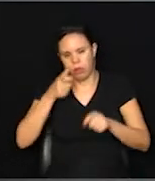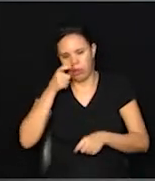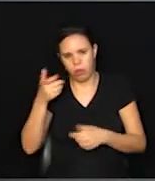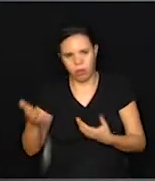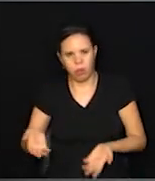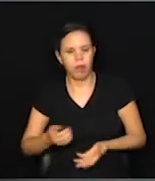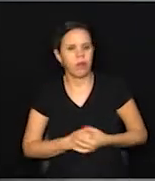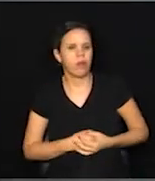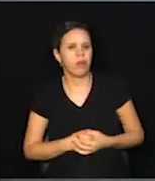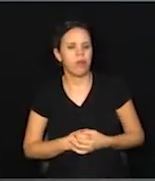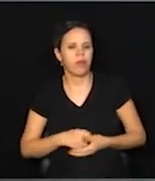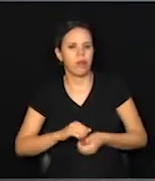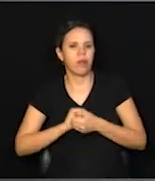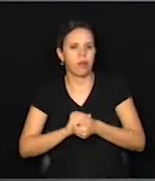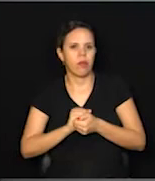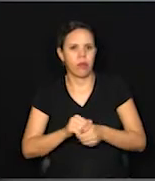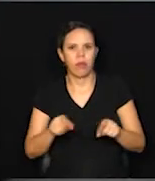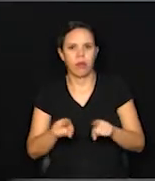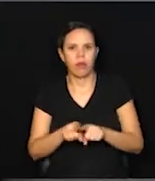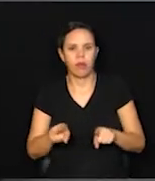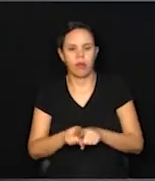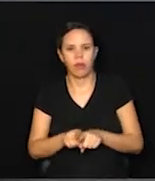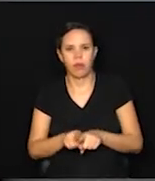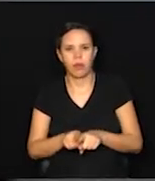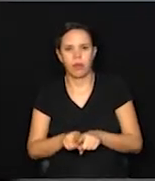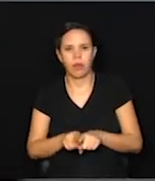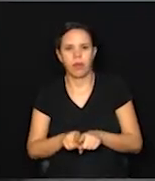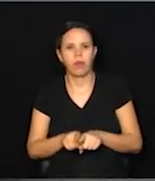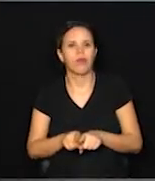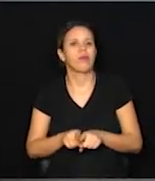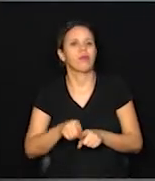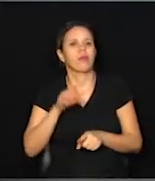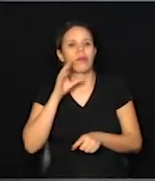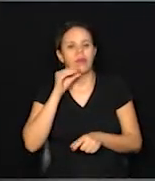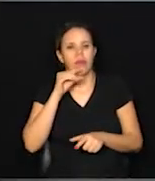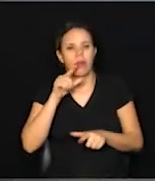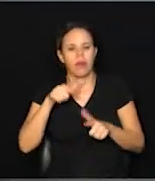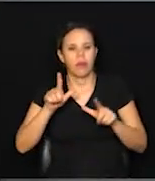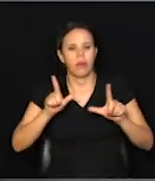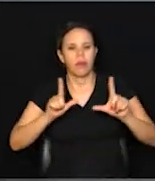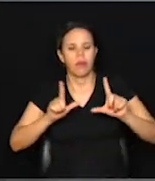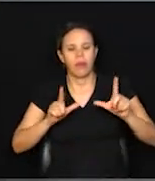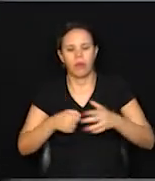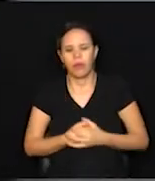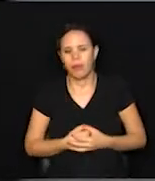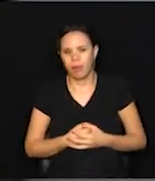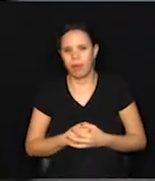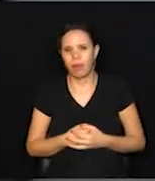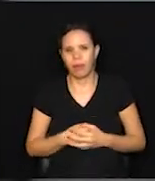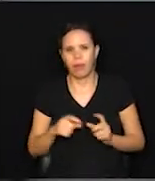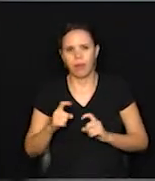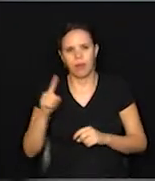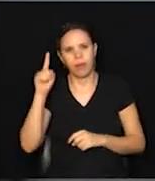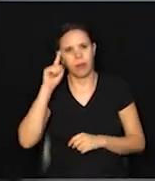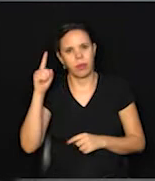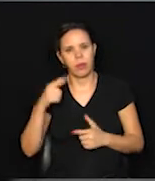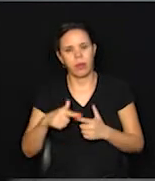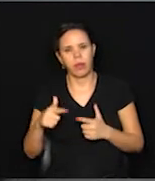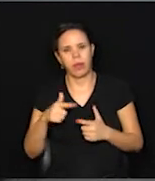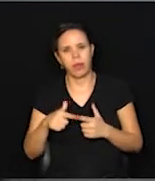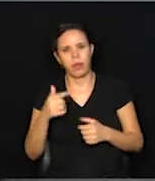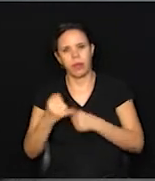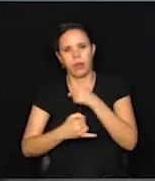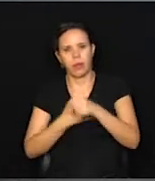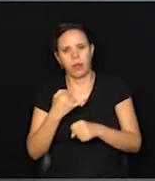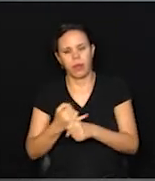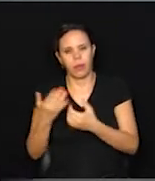assistindo e cumprimentar também os trabalhadores aí que possibilita essa reunião. Eu já estou alguns dias com algum problema de conexão na